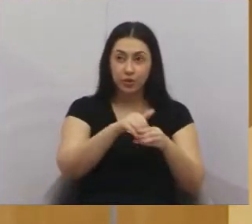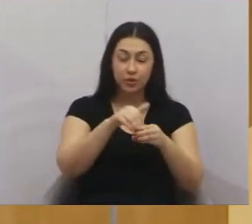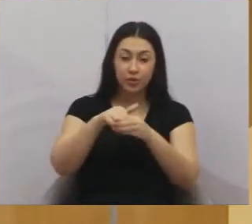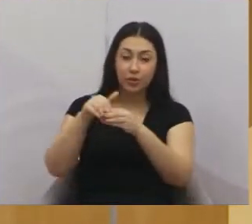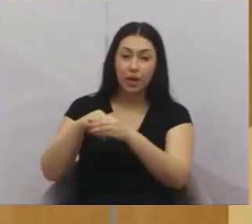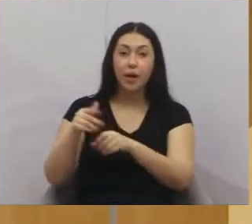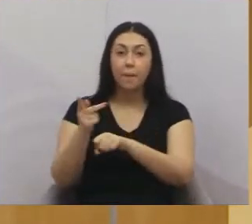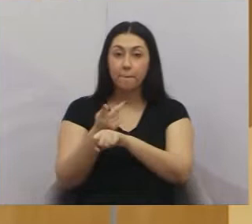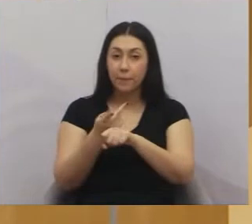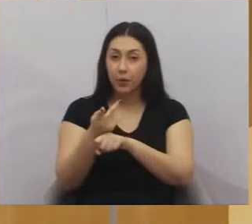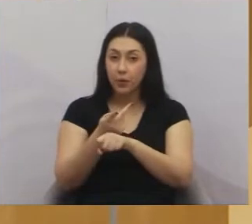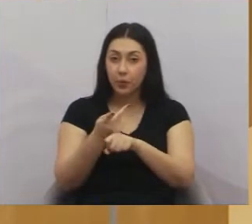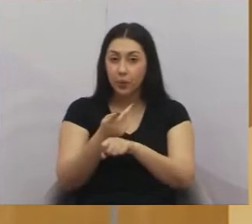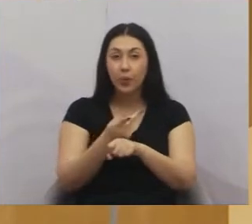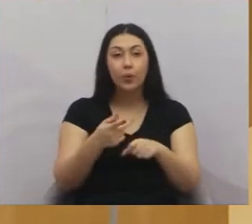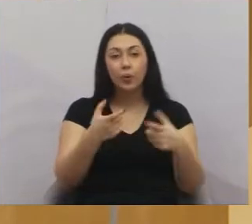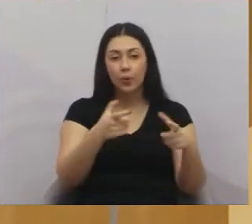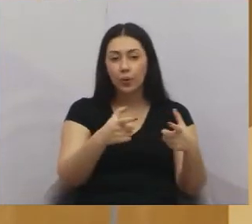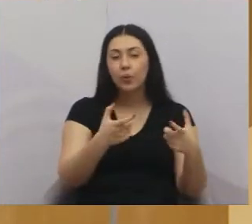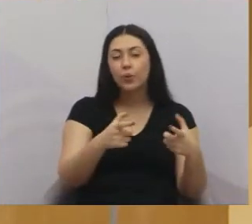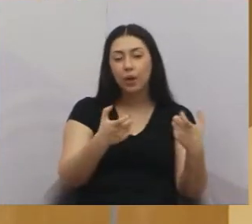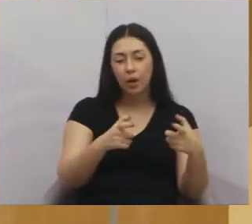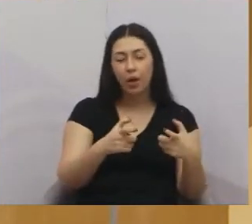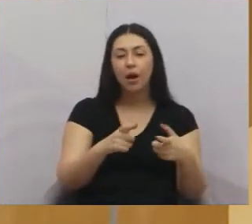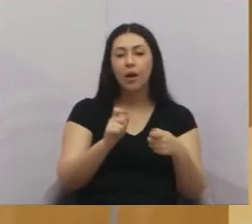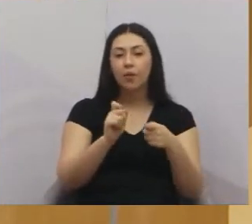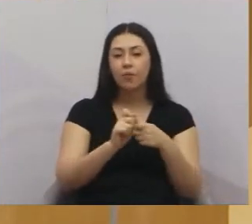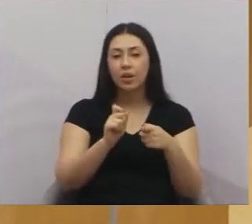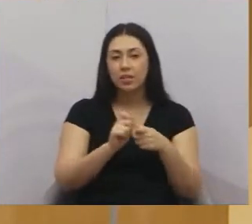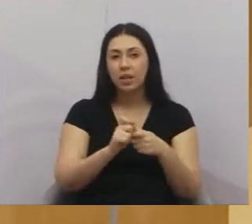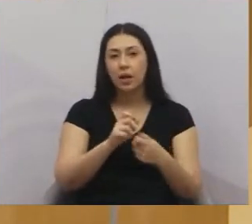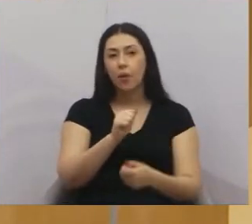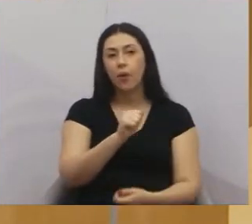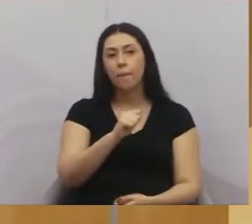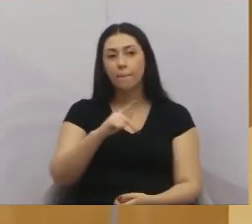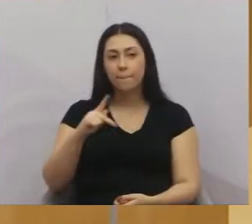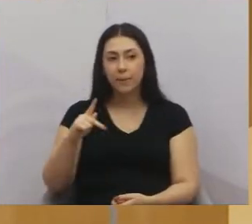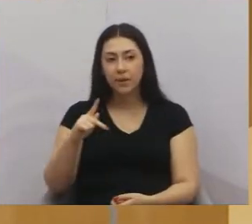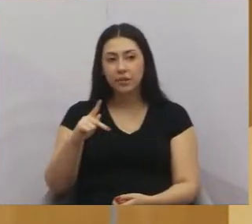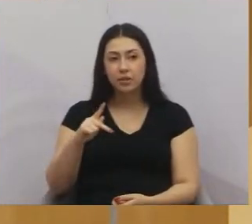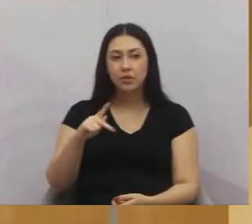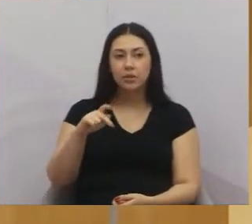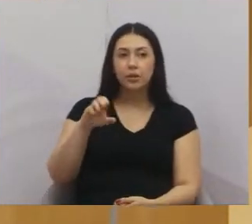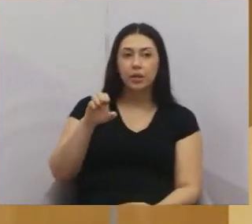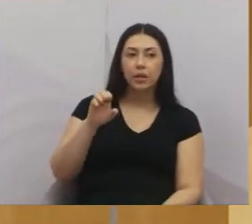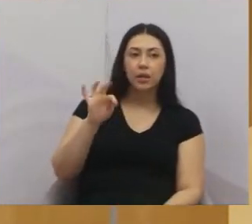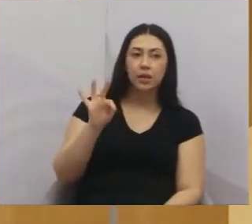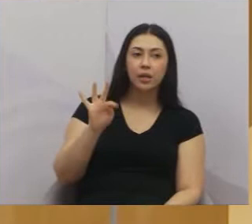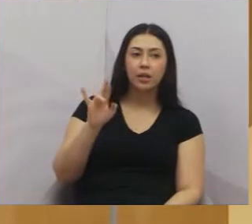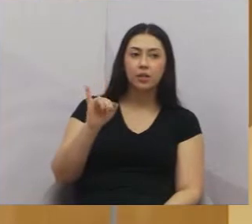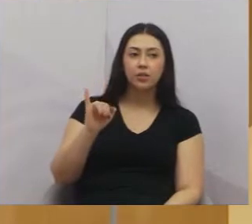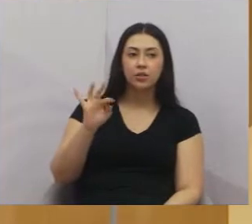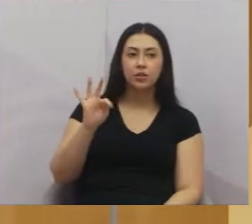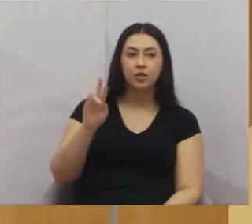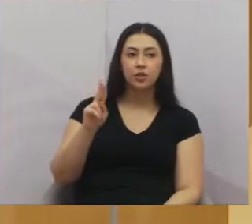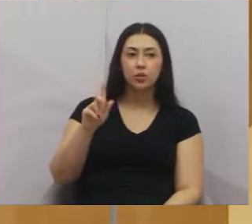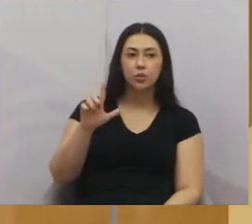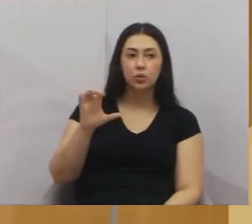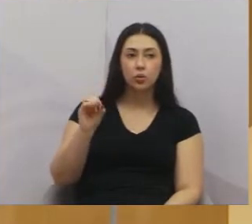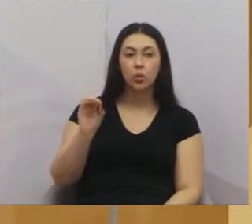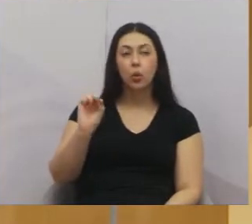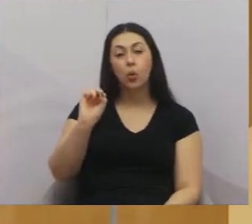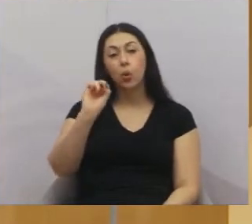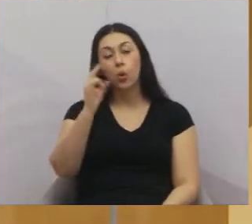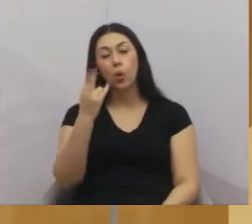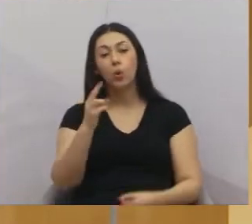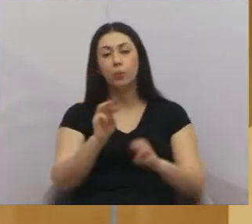um cartório da sua cidade. Pode fazer isso através do aplicativo do e-título ou até mesmo pela internet, que